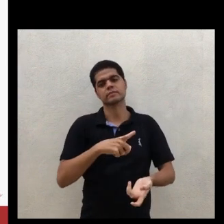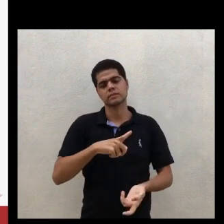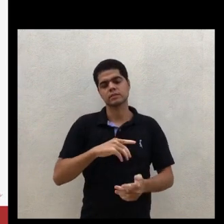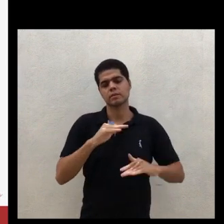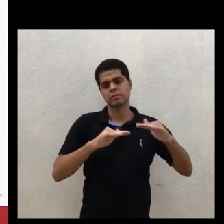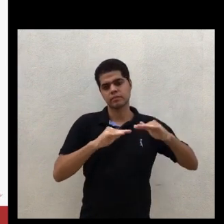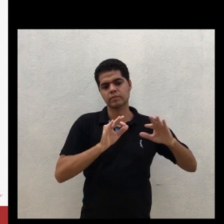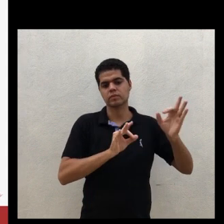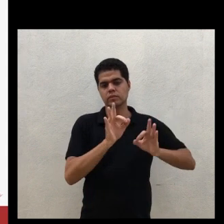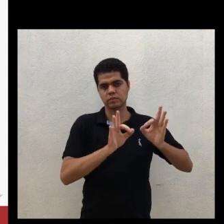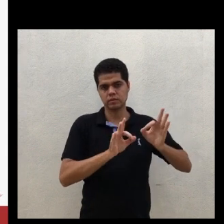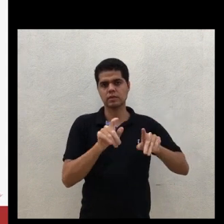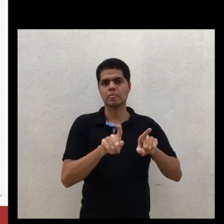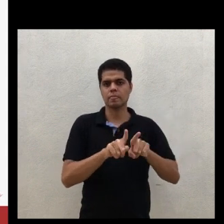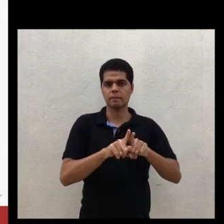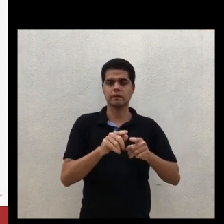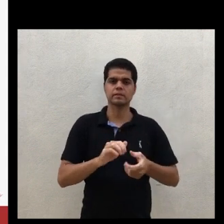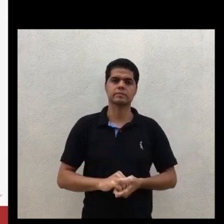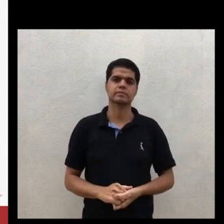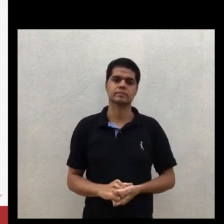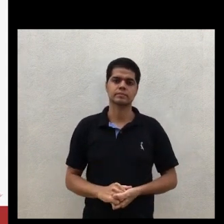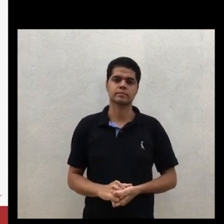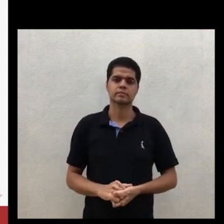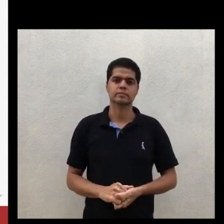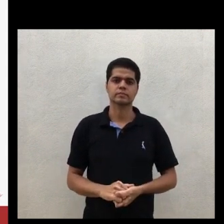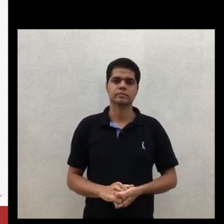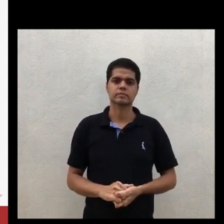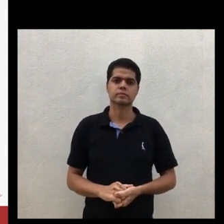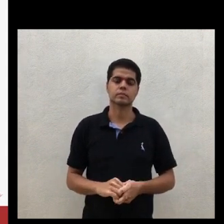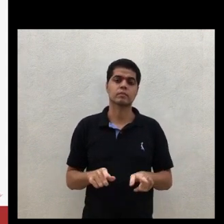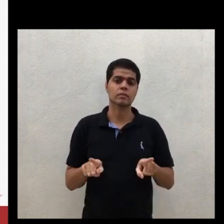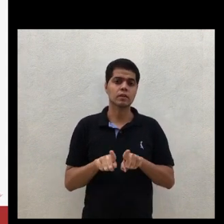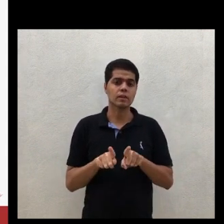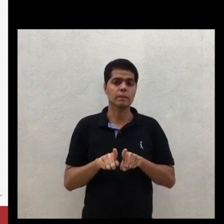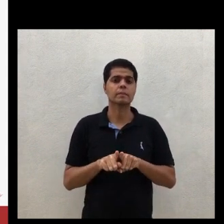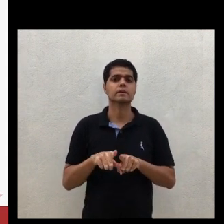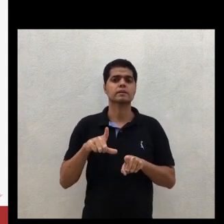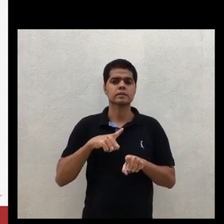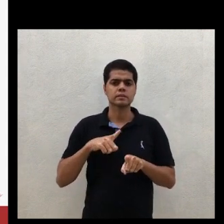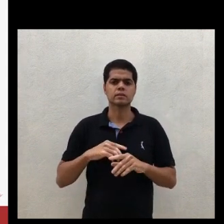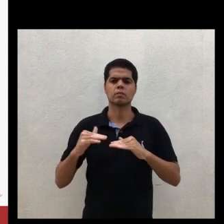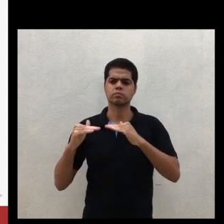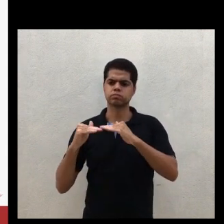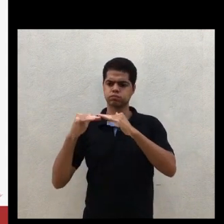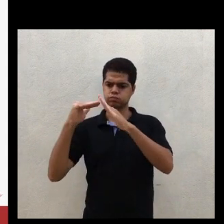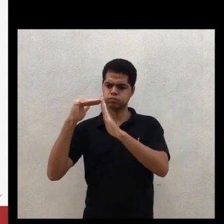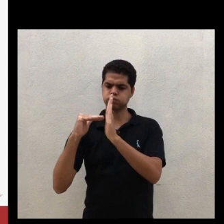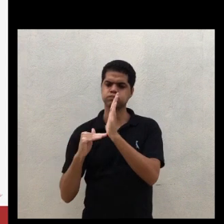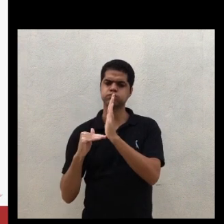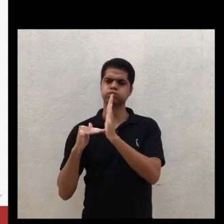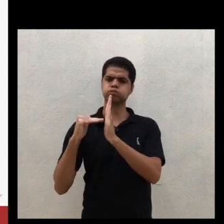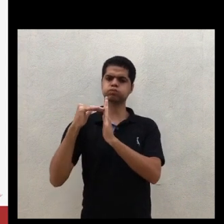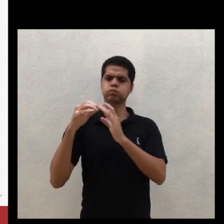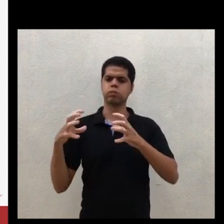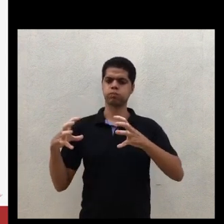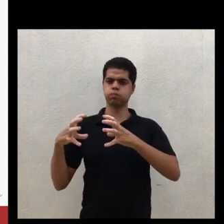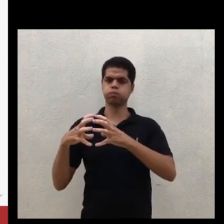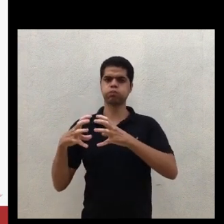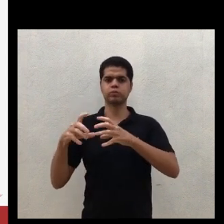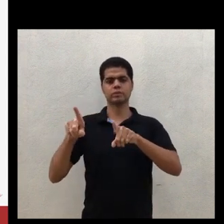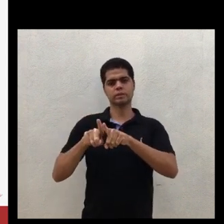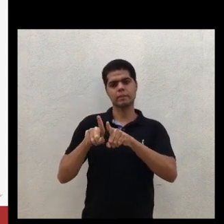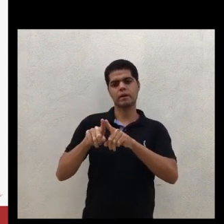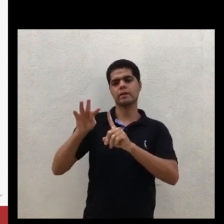Né? Controle de vazão em válvula. Né? Então, eu tenho pressão e temperatura. Eu